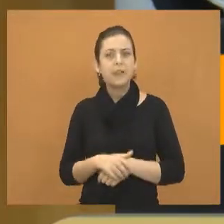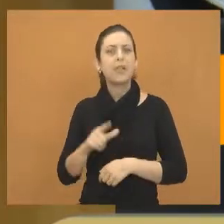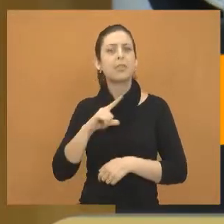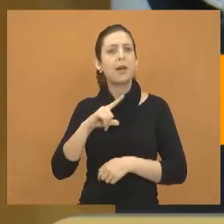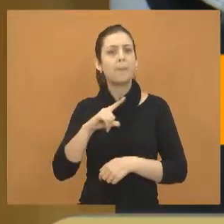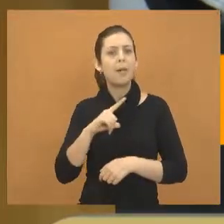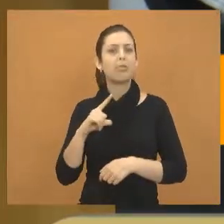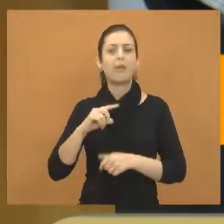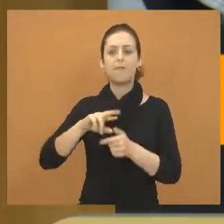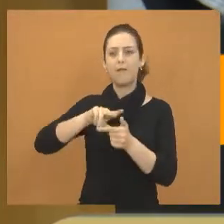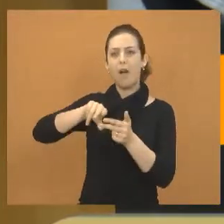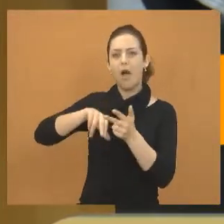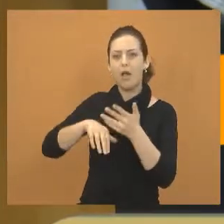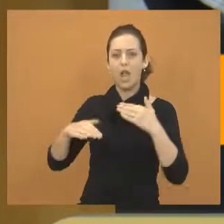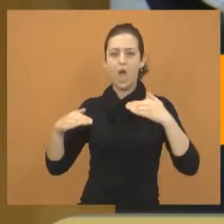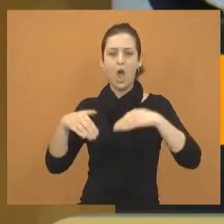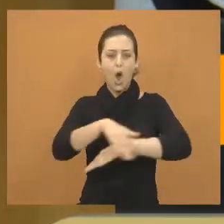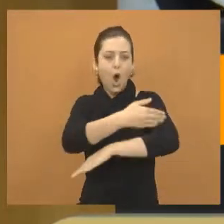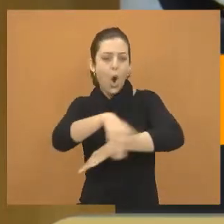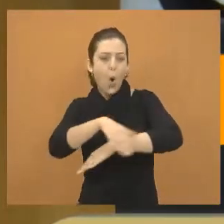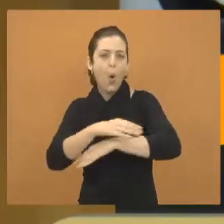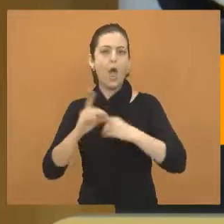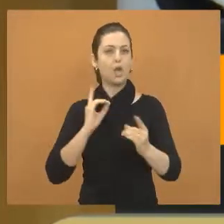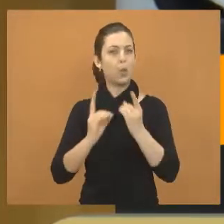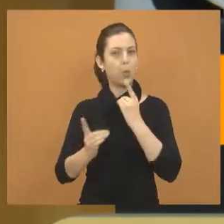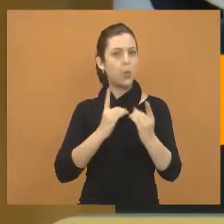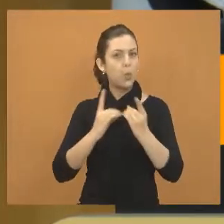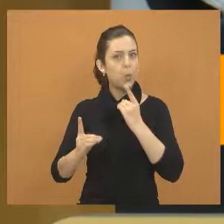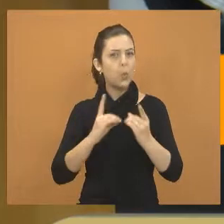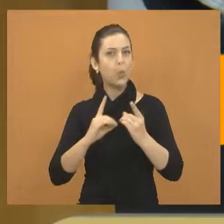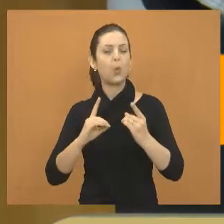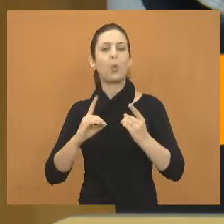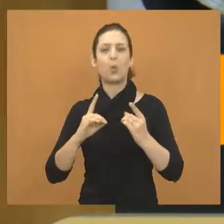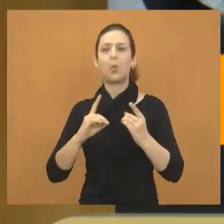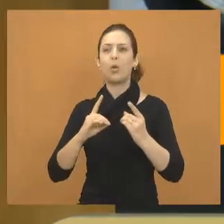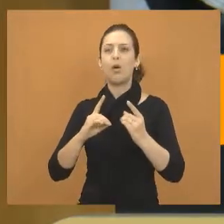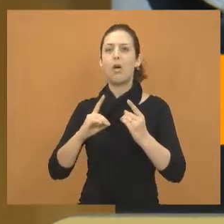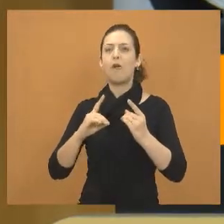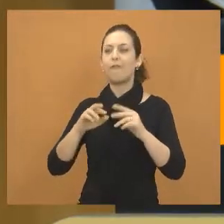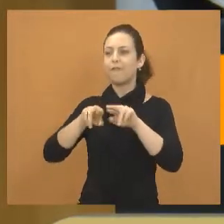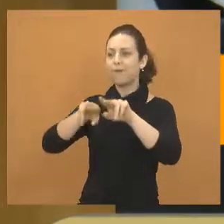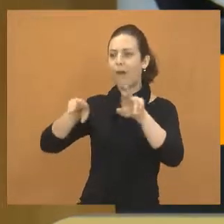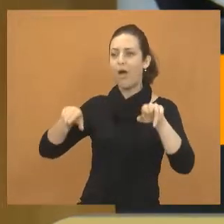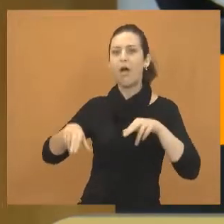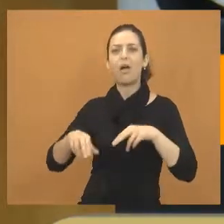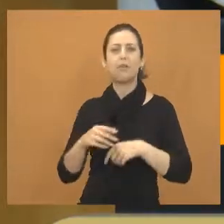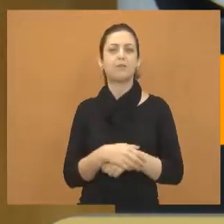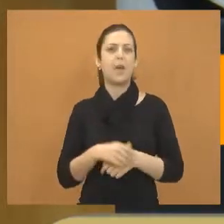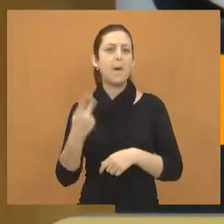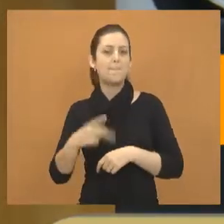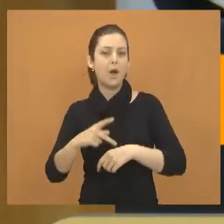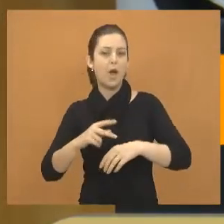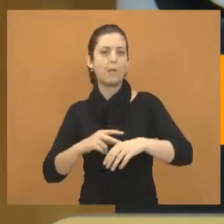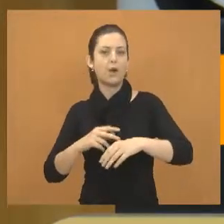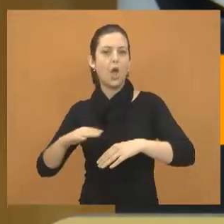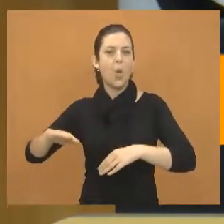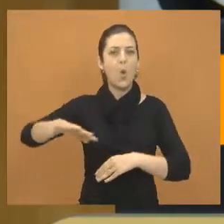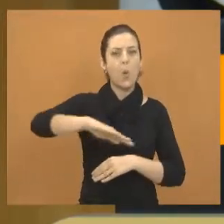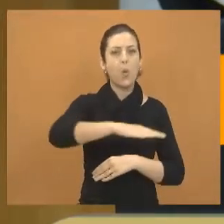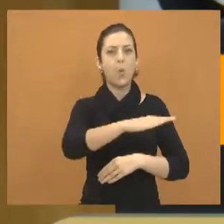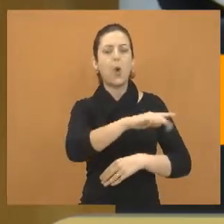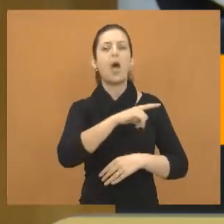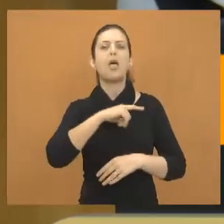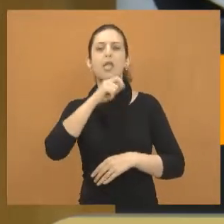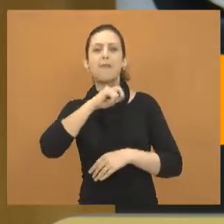também por várias estradas, Dutra, Carvalho Pinto, também essas rodovias que chegam até São José,